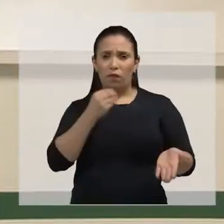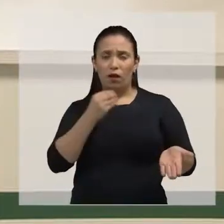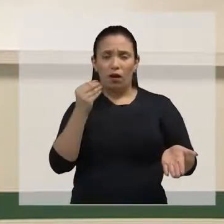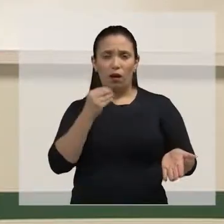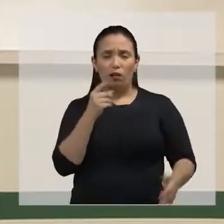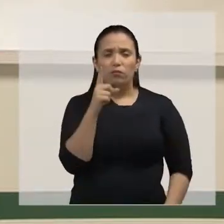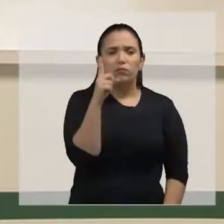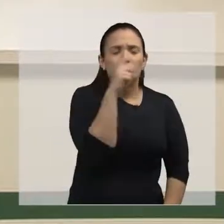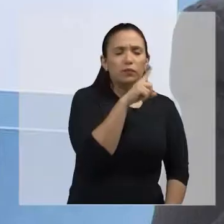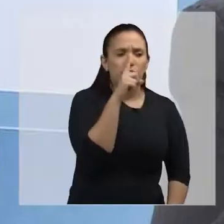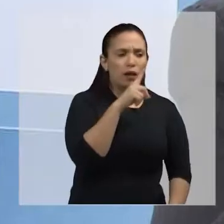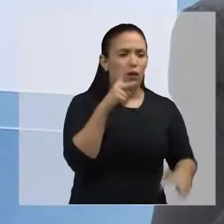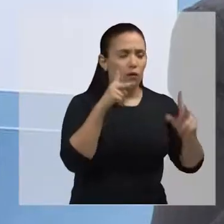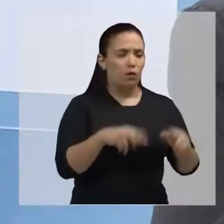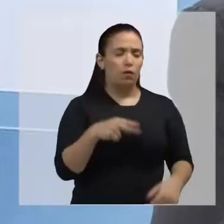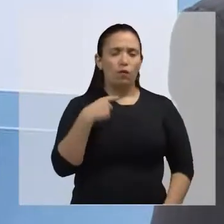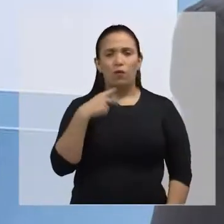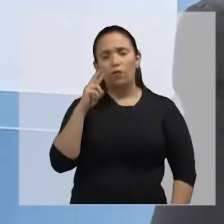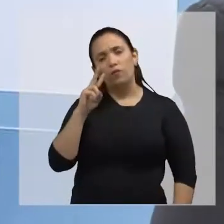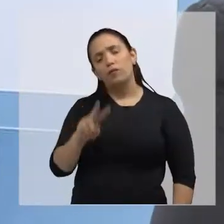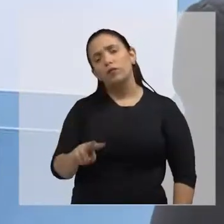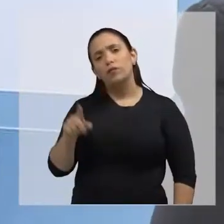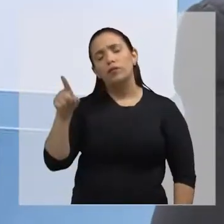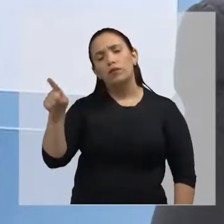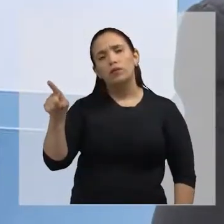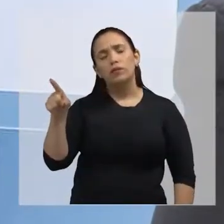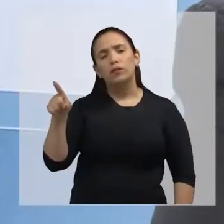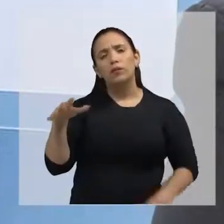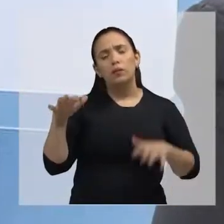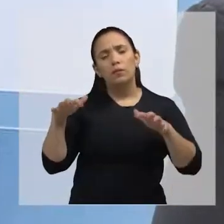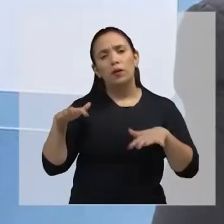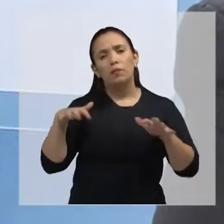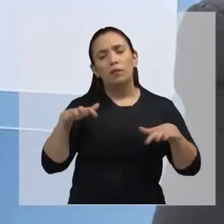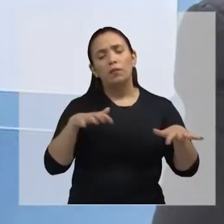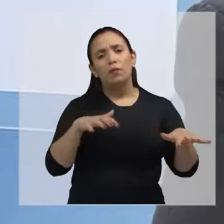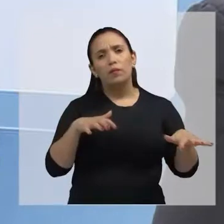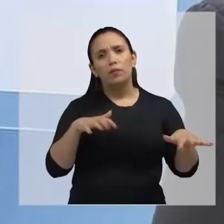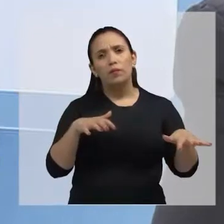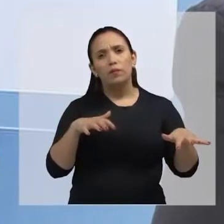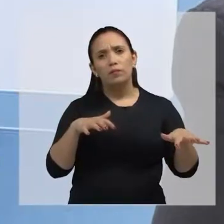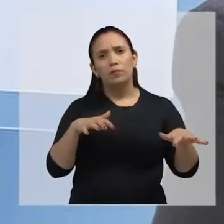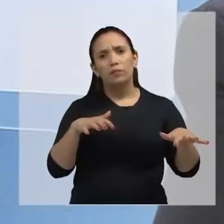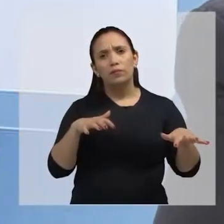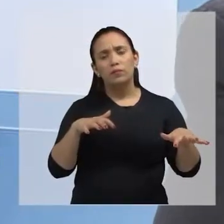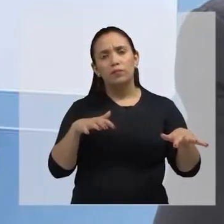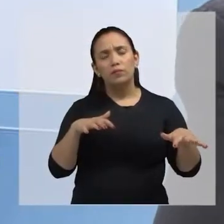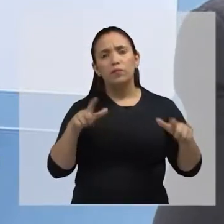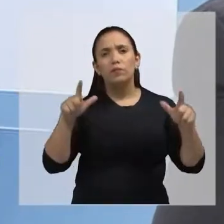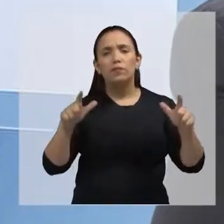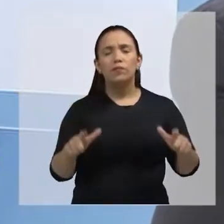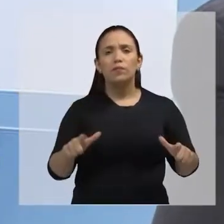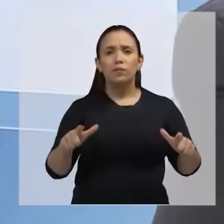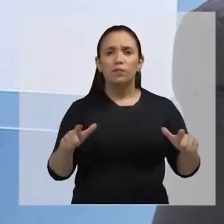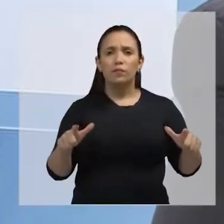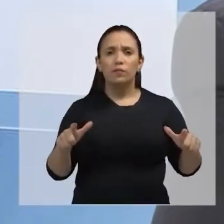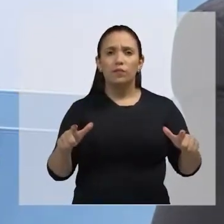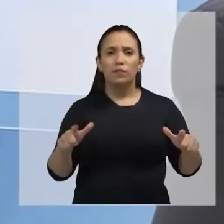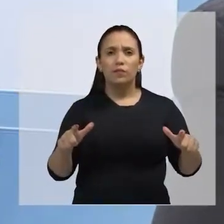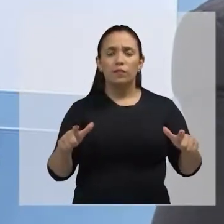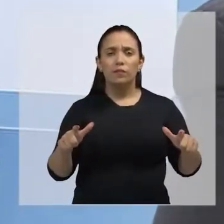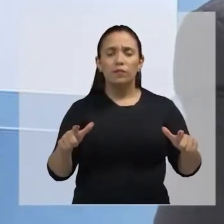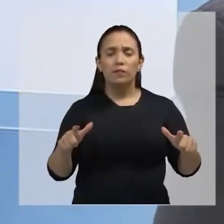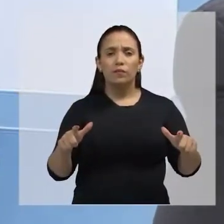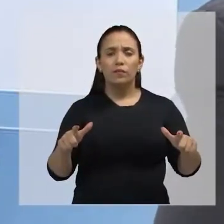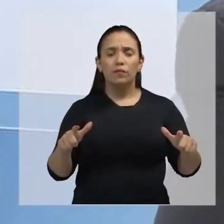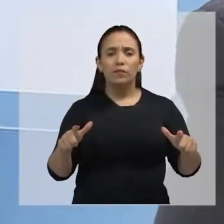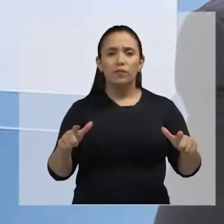mesma coisa que eu vi em relação àquele momento e fizeram em relação à... Queda da Dilma.